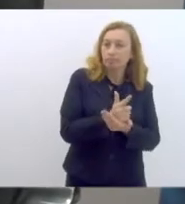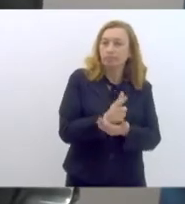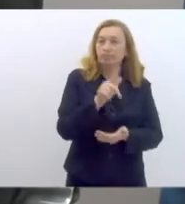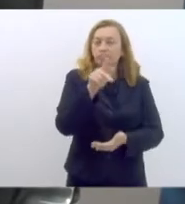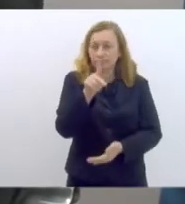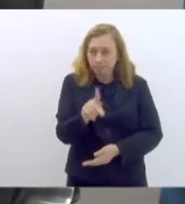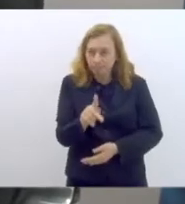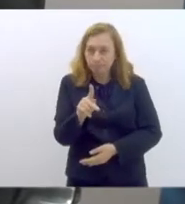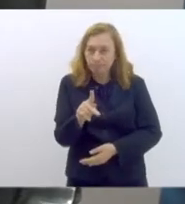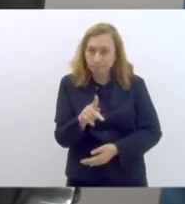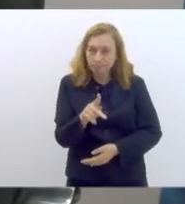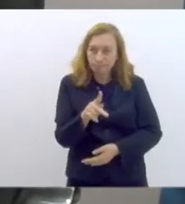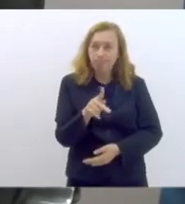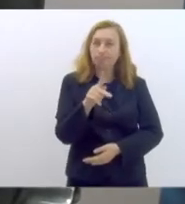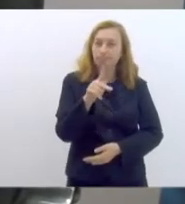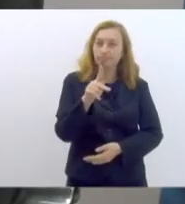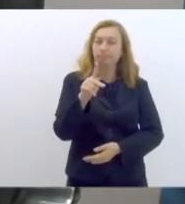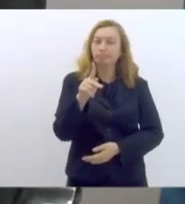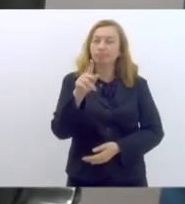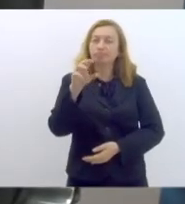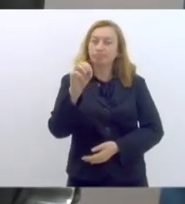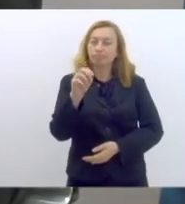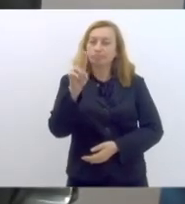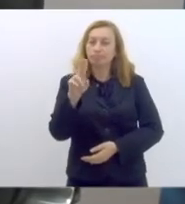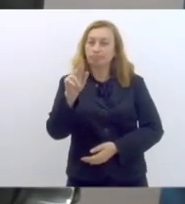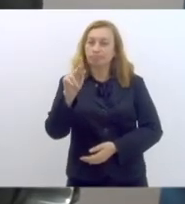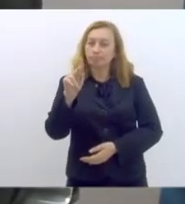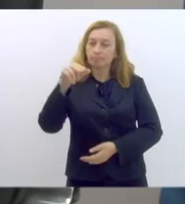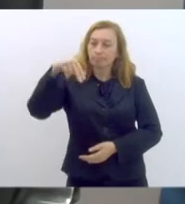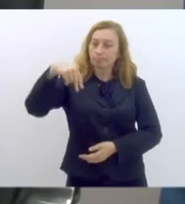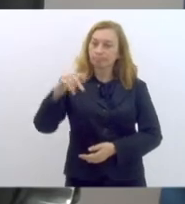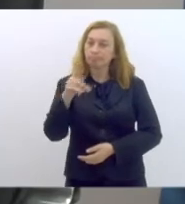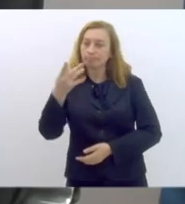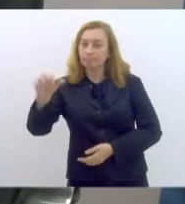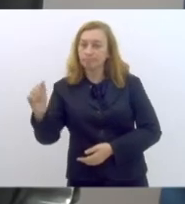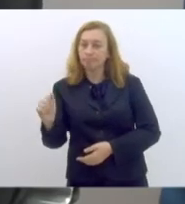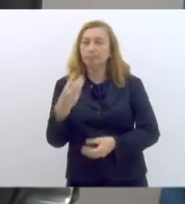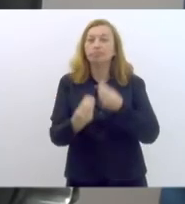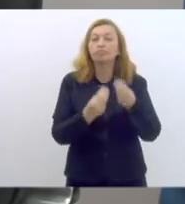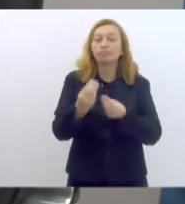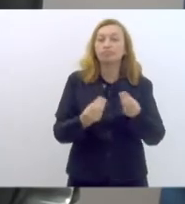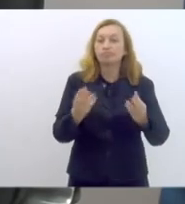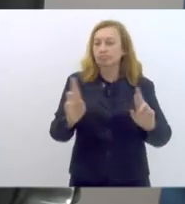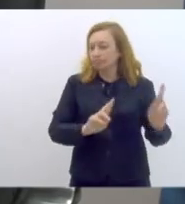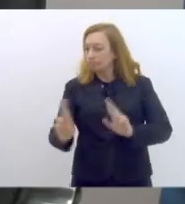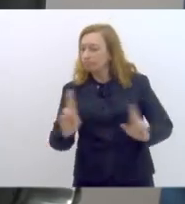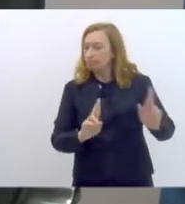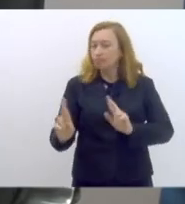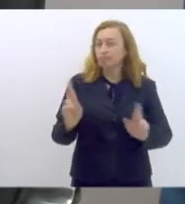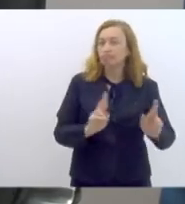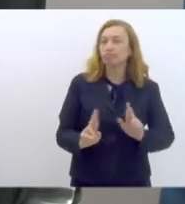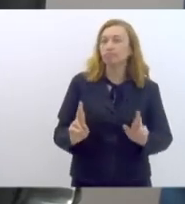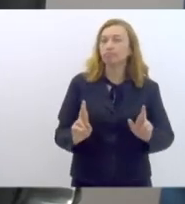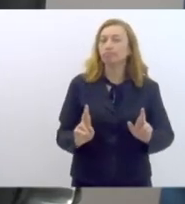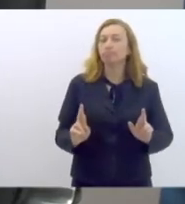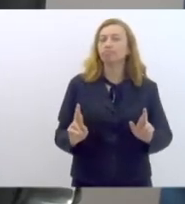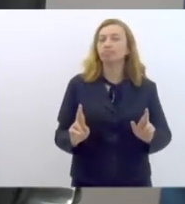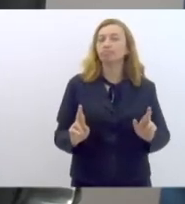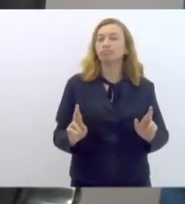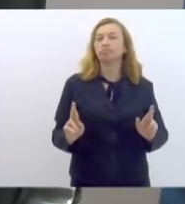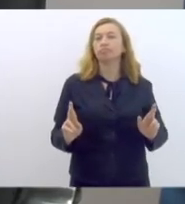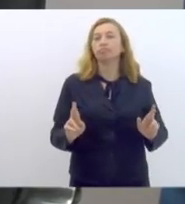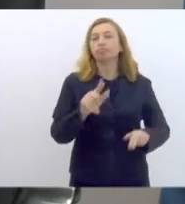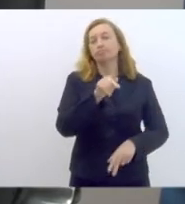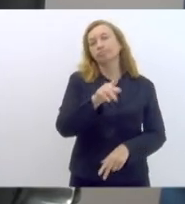IPCA, é a poupança. Então, a gente queria ver com a poupança como é que ela variava em relação